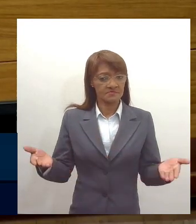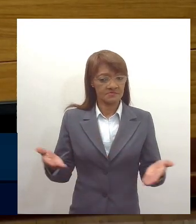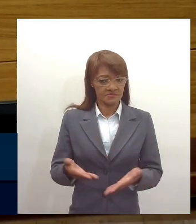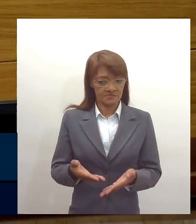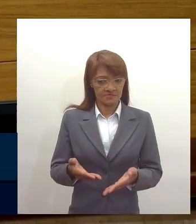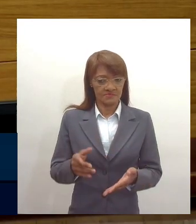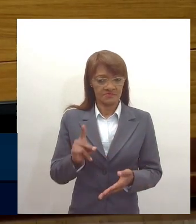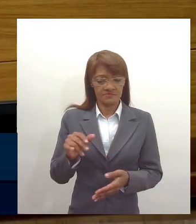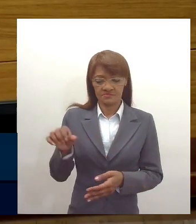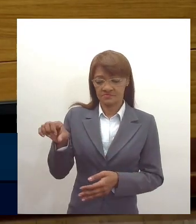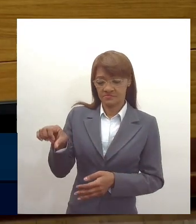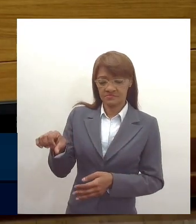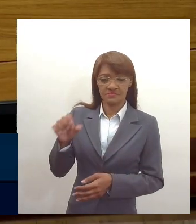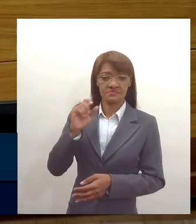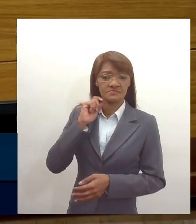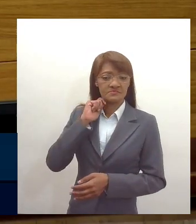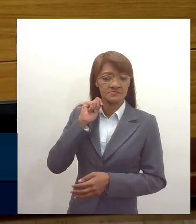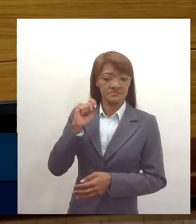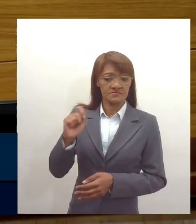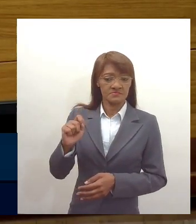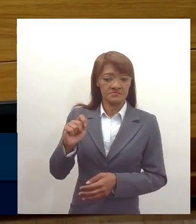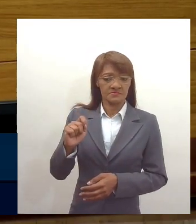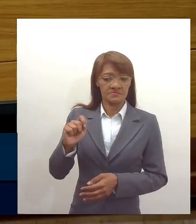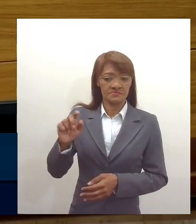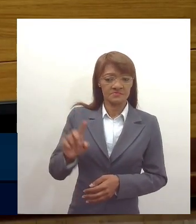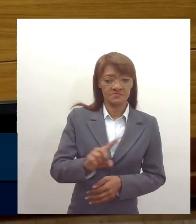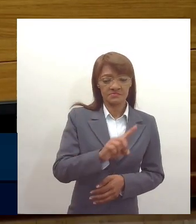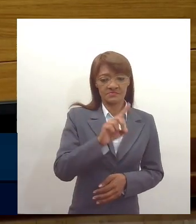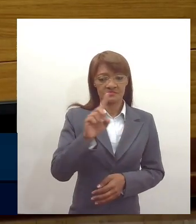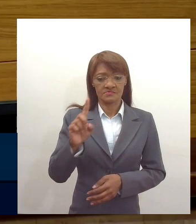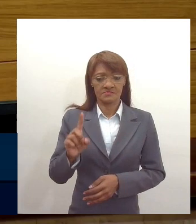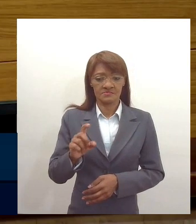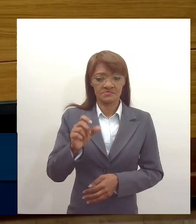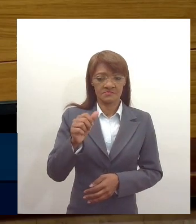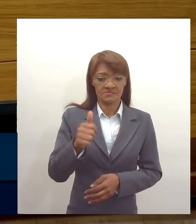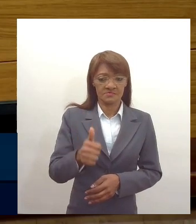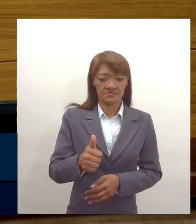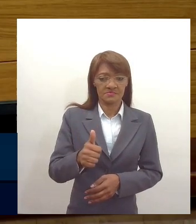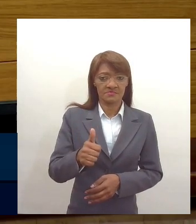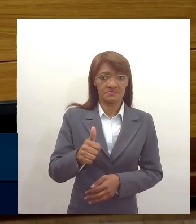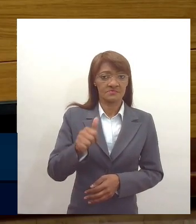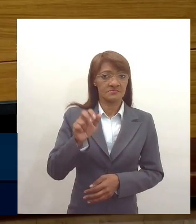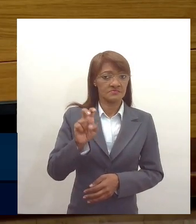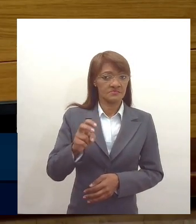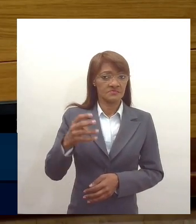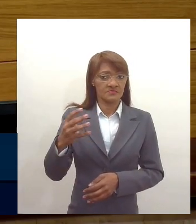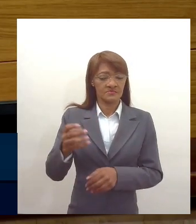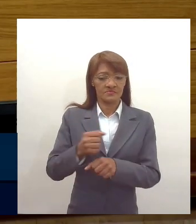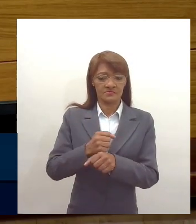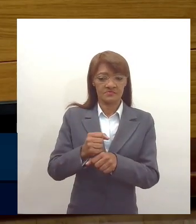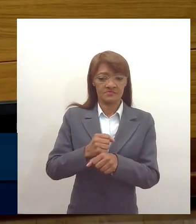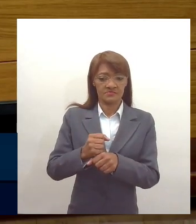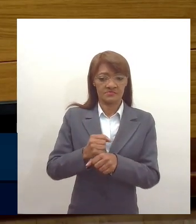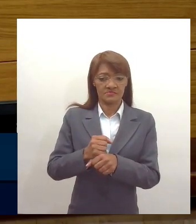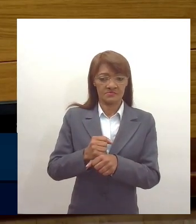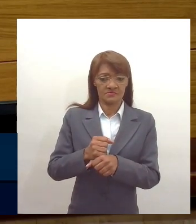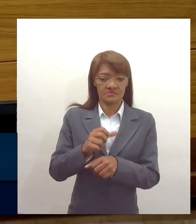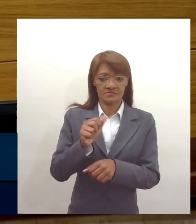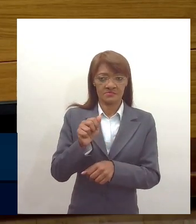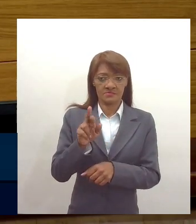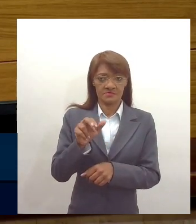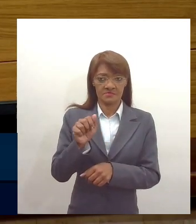comemorado 154 anos da emancipação política da cidade de Arauá. Cidade a qual eu tenho um carinho muito